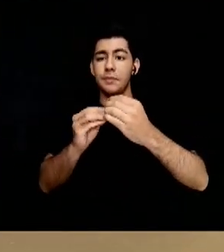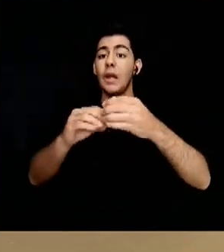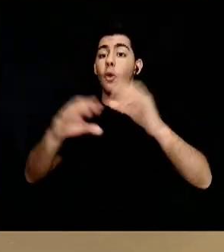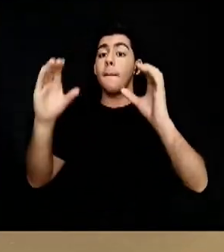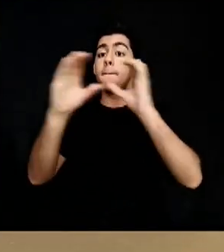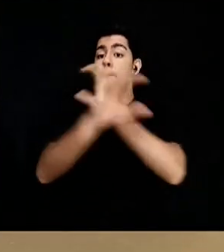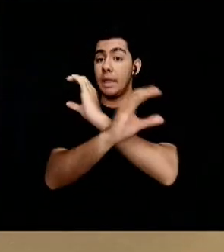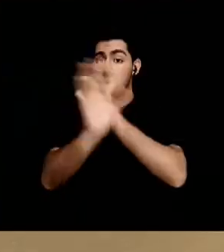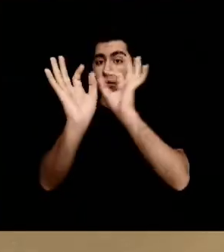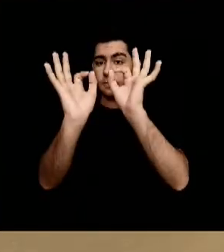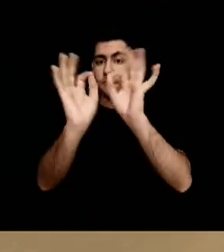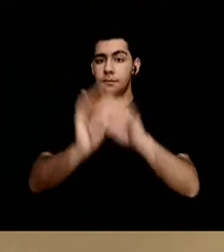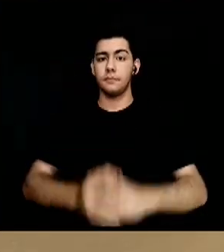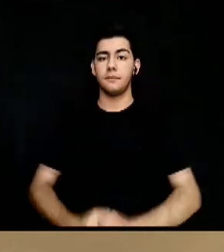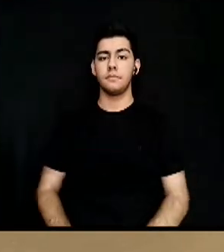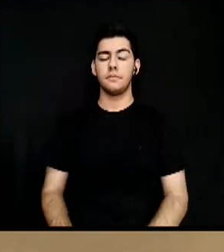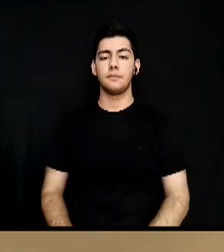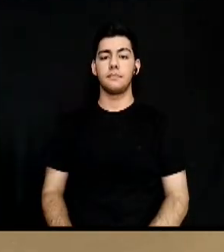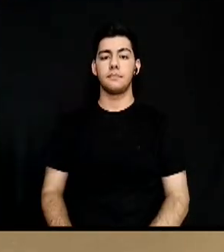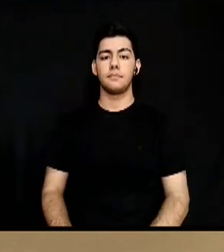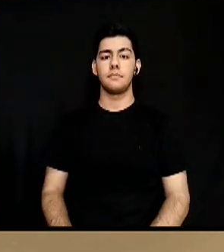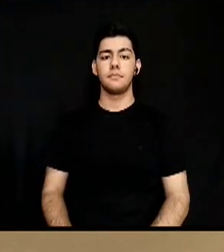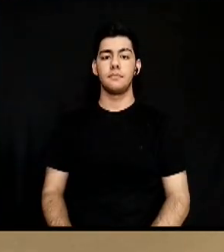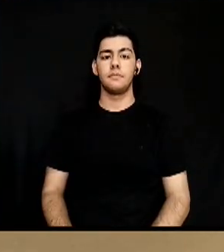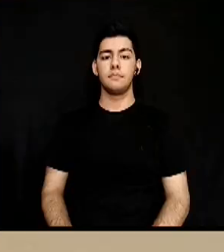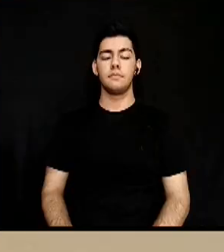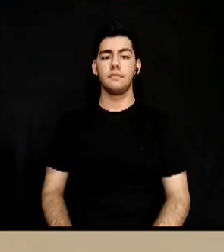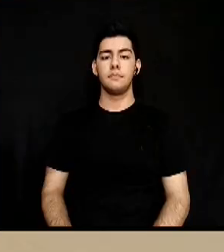conforme o gosto mesmo, né?